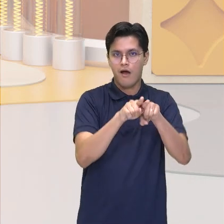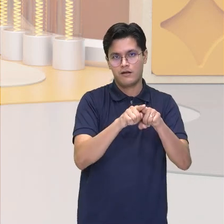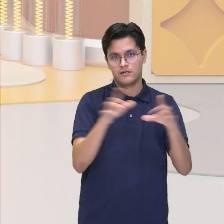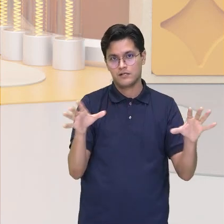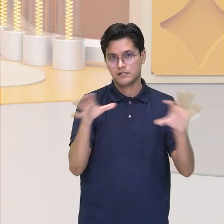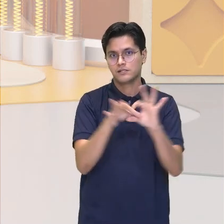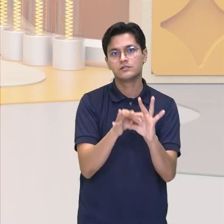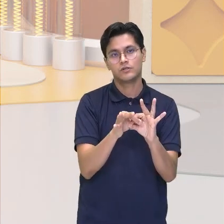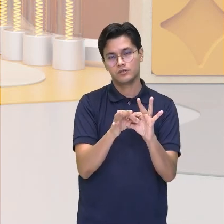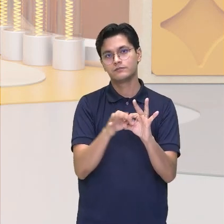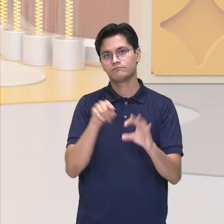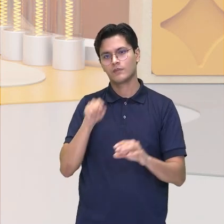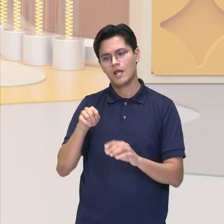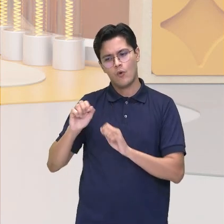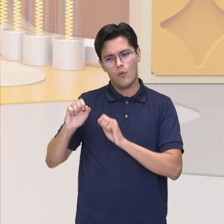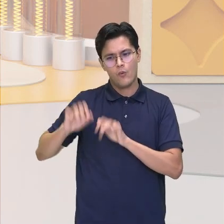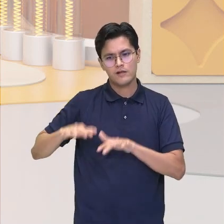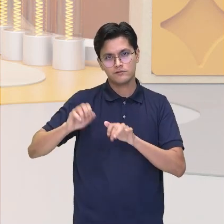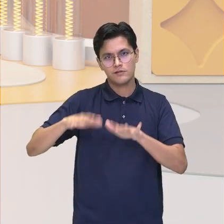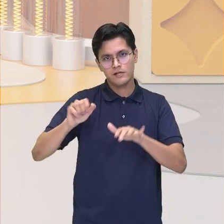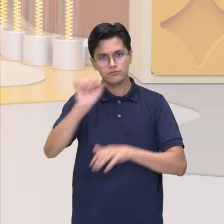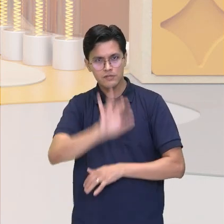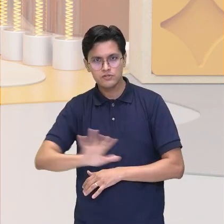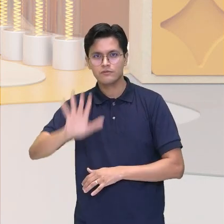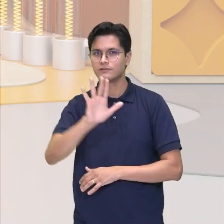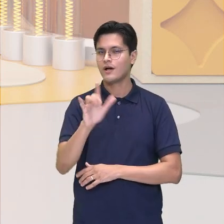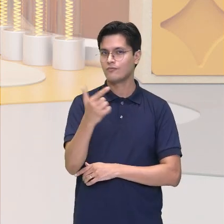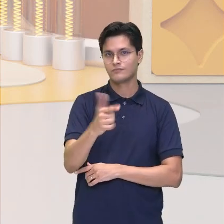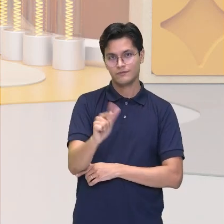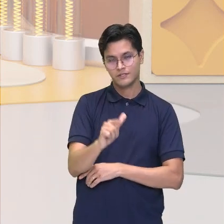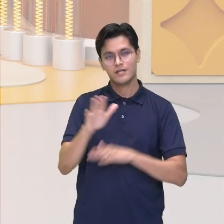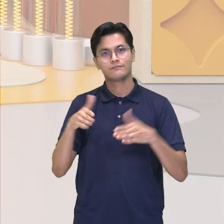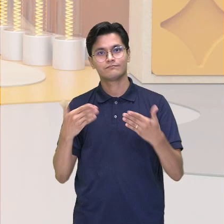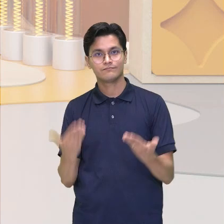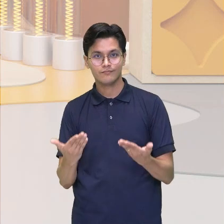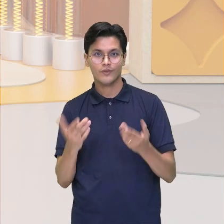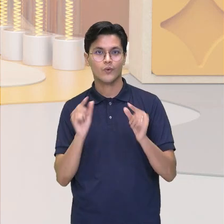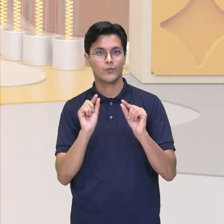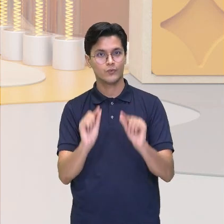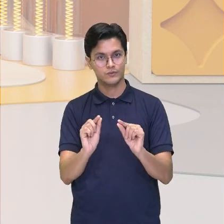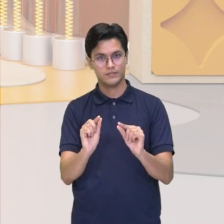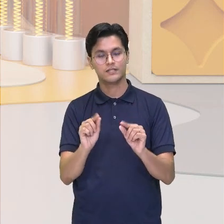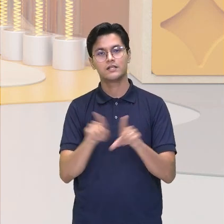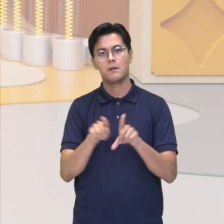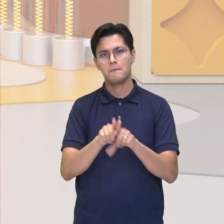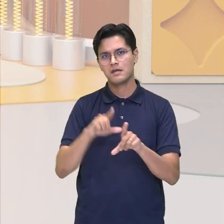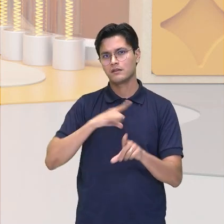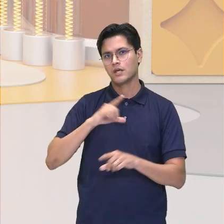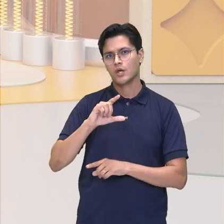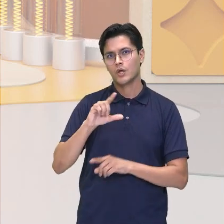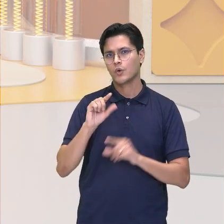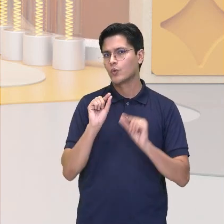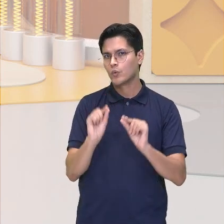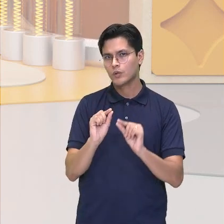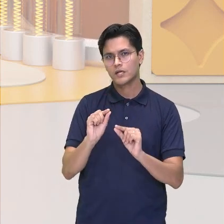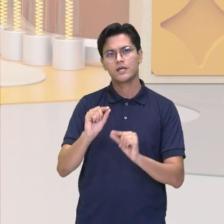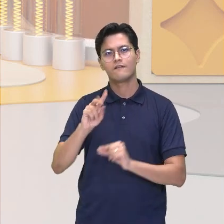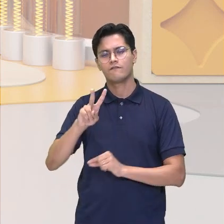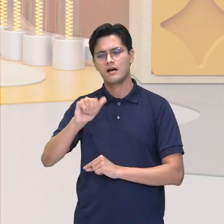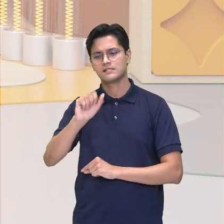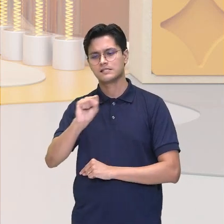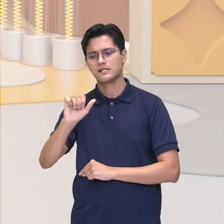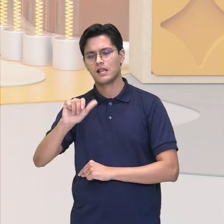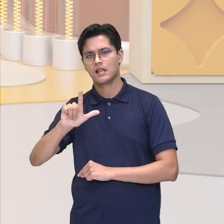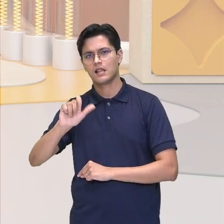com essas alianças, com a relação de suzerania e vassalagem, e era dessa forma que funcionava